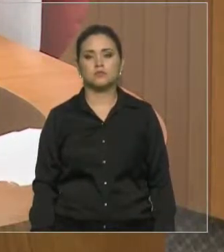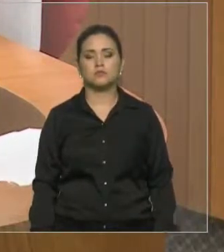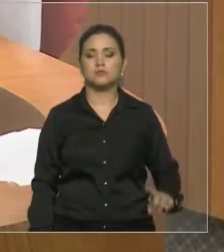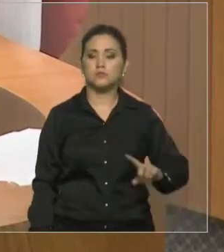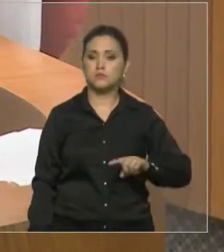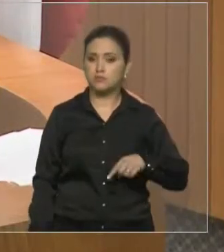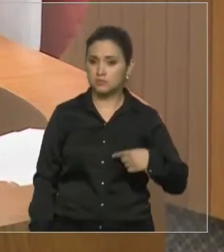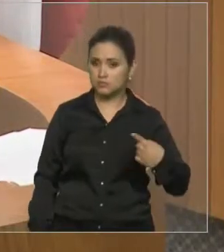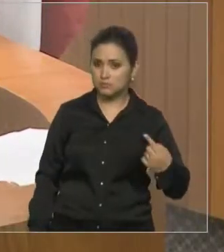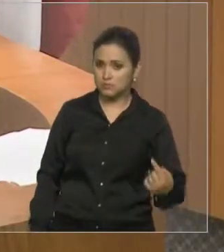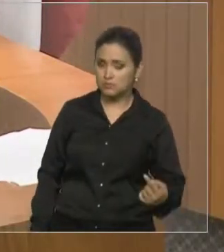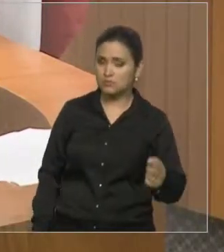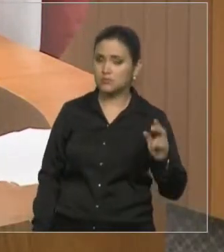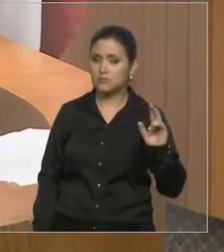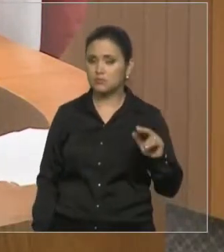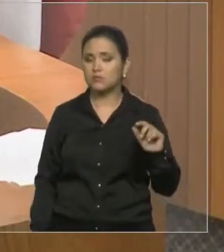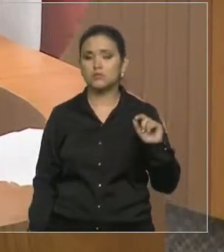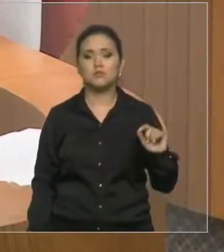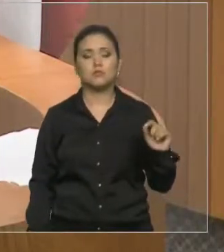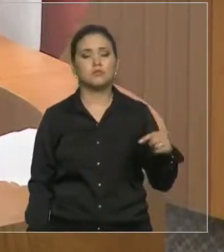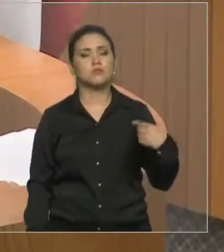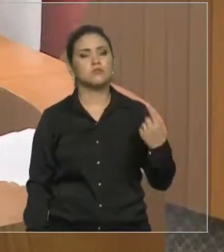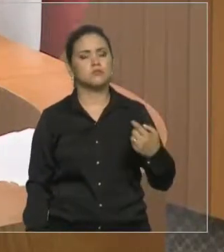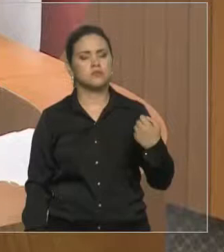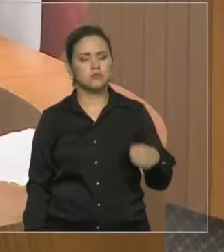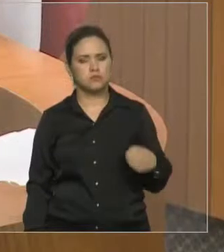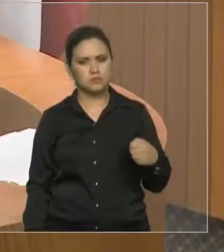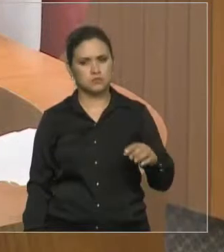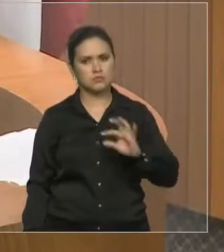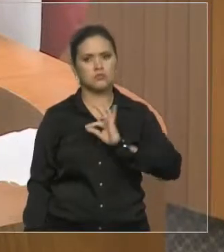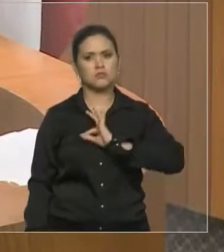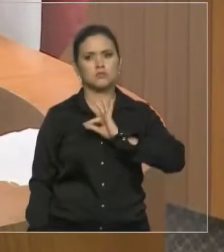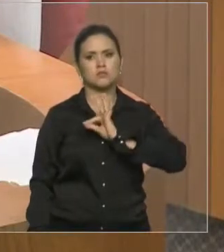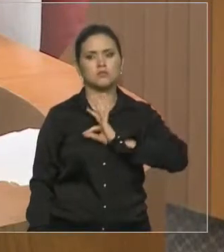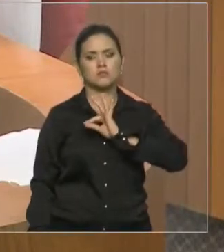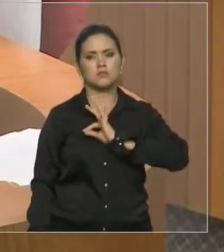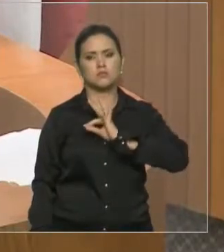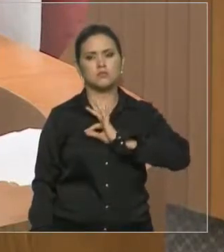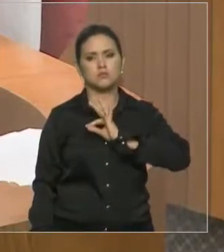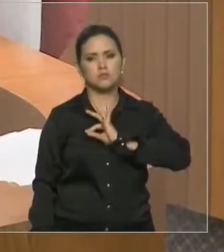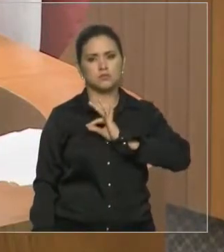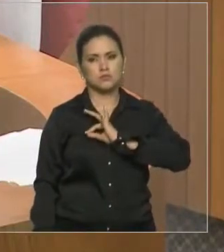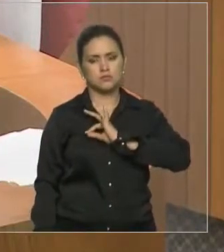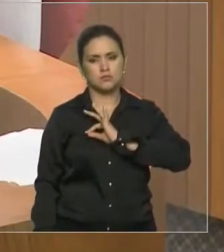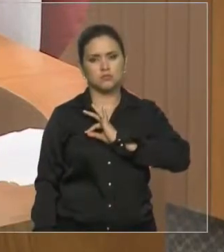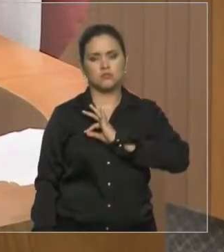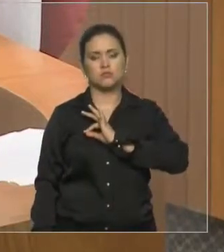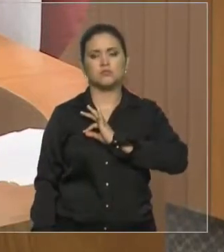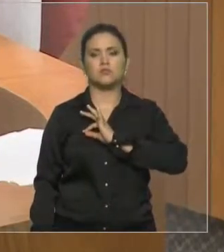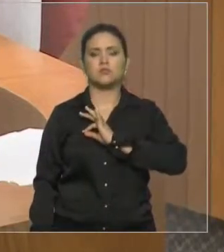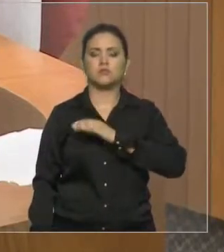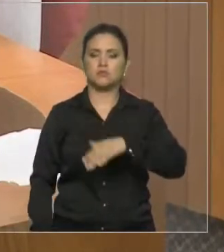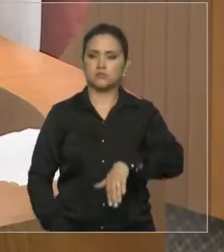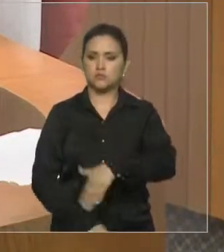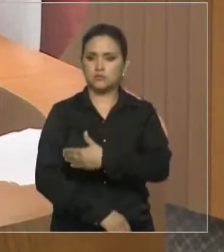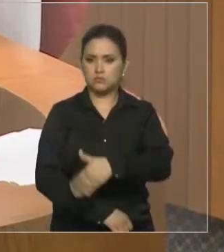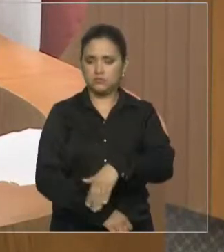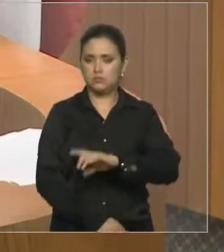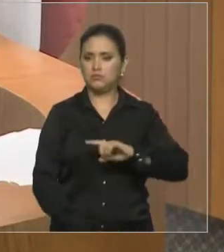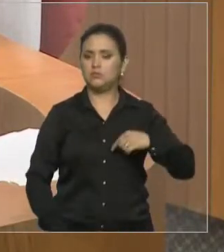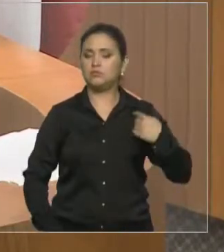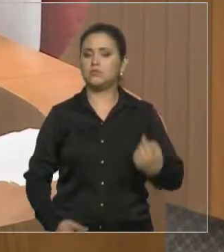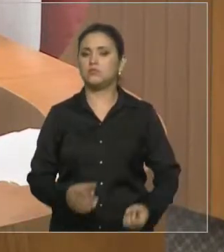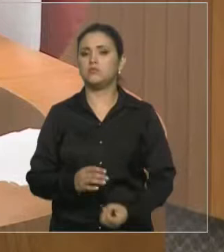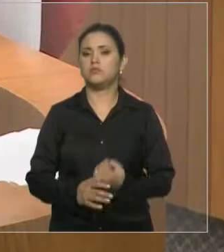que a gente tenha necessidade de ter policiamento de caráter eminentemente opressivo e ostensivo nós criamos um projeto de lei também como